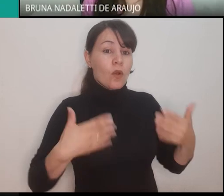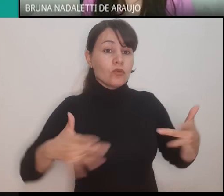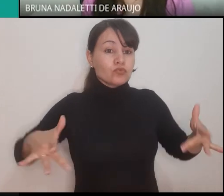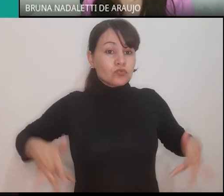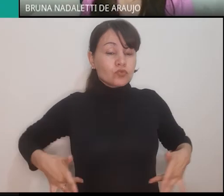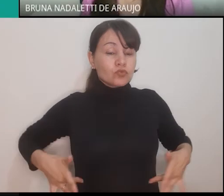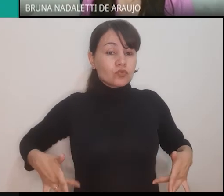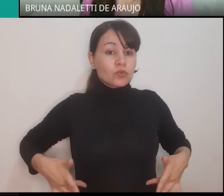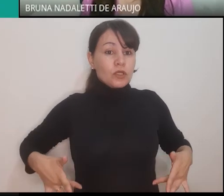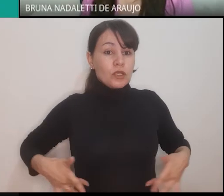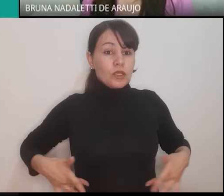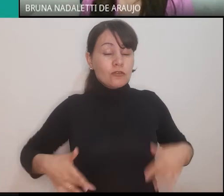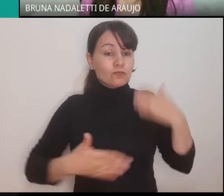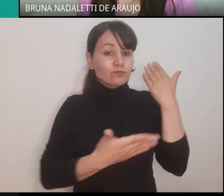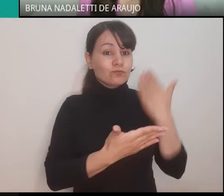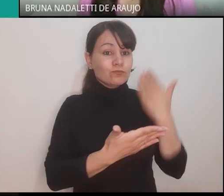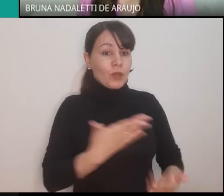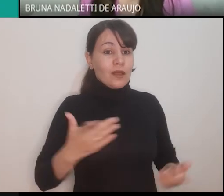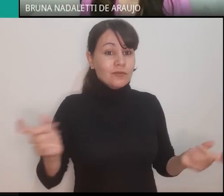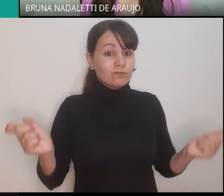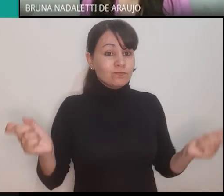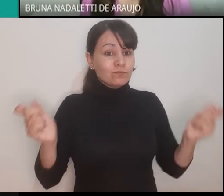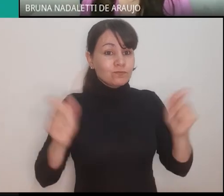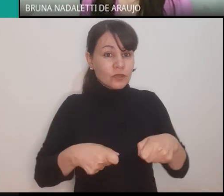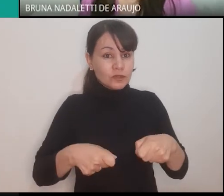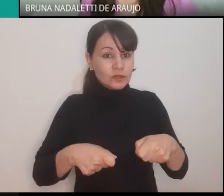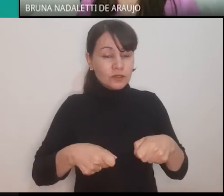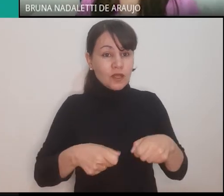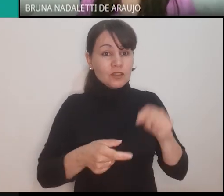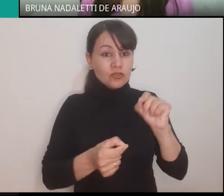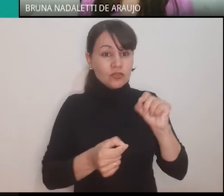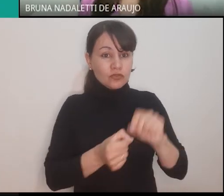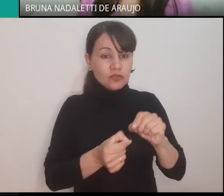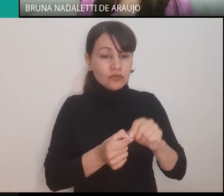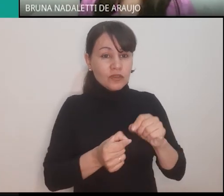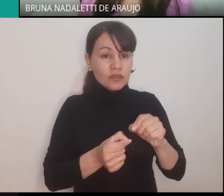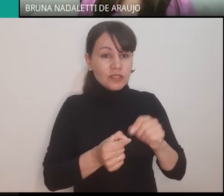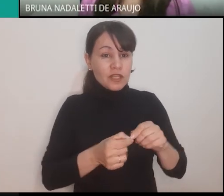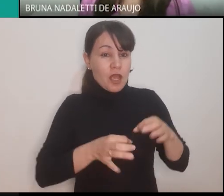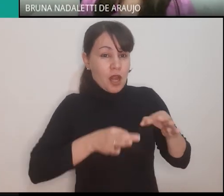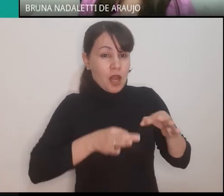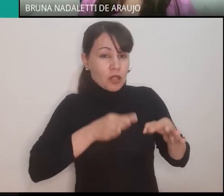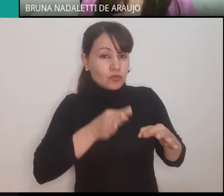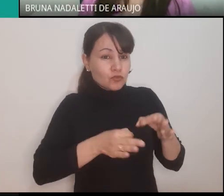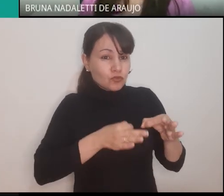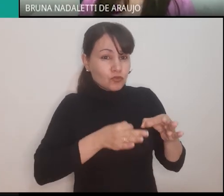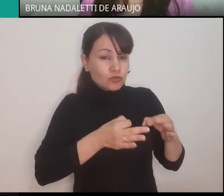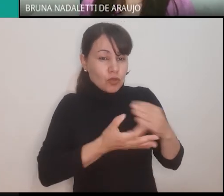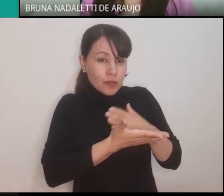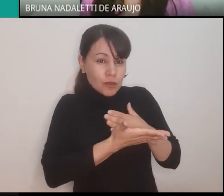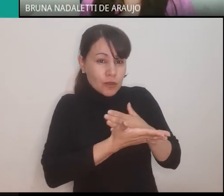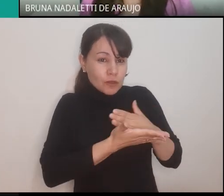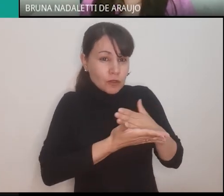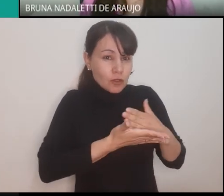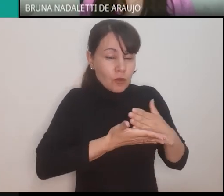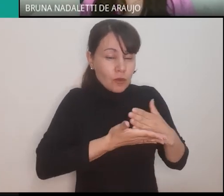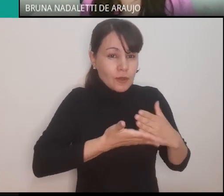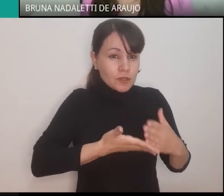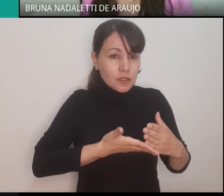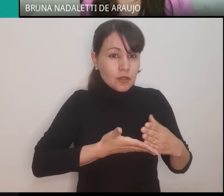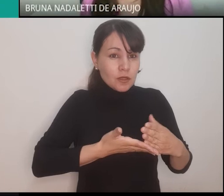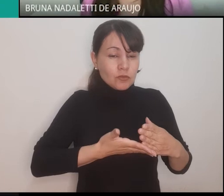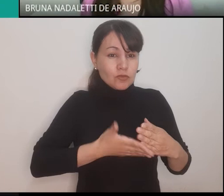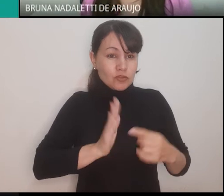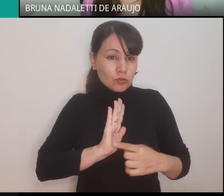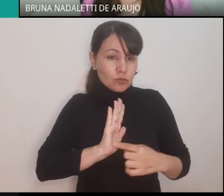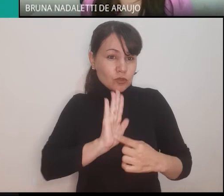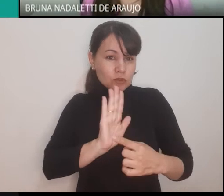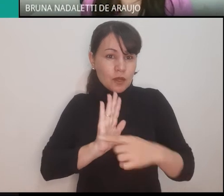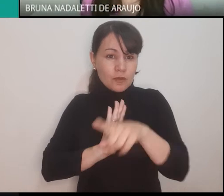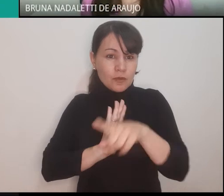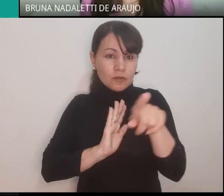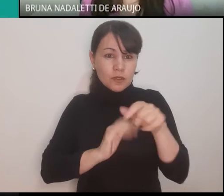a capacidade de efetuar as funções básicas que eu acabei de expor para